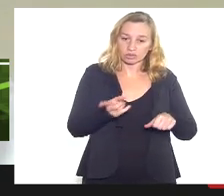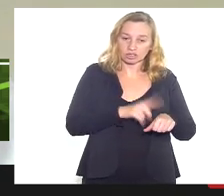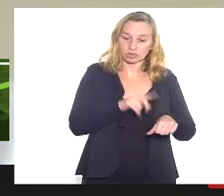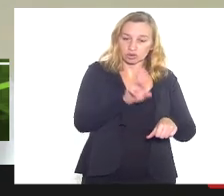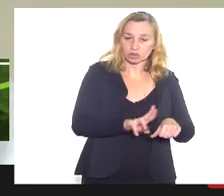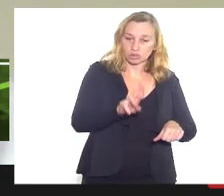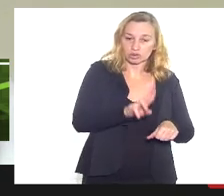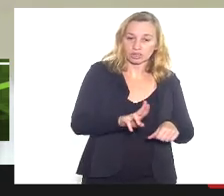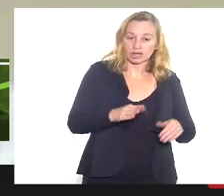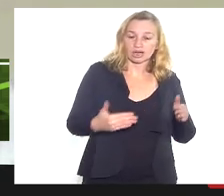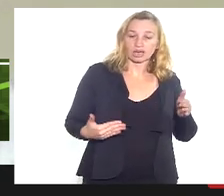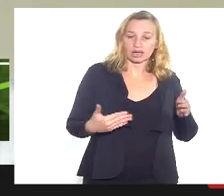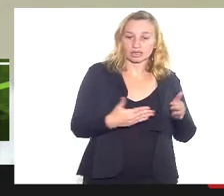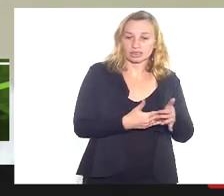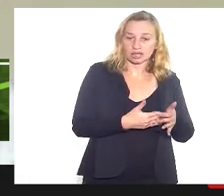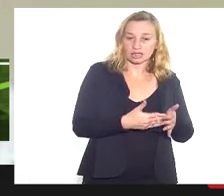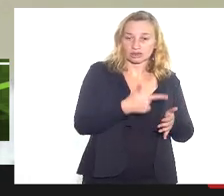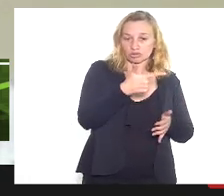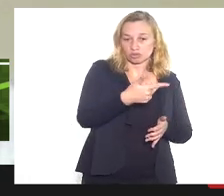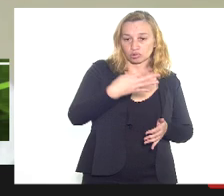anos. Né?